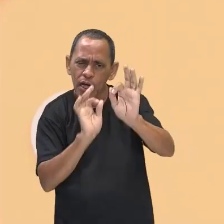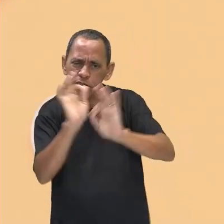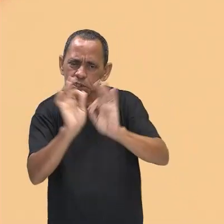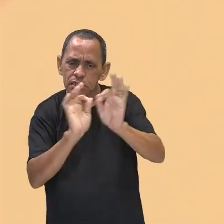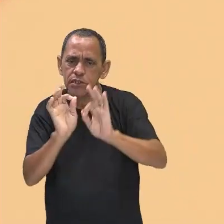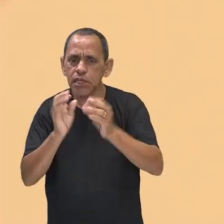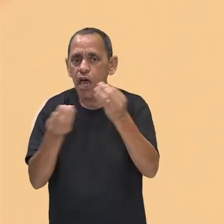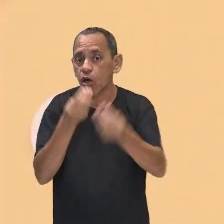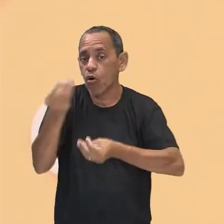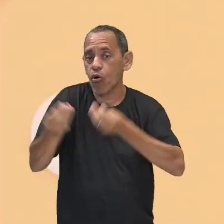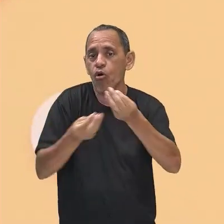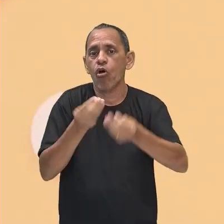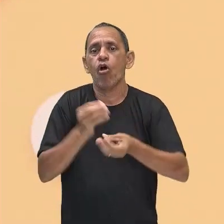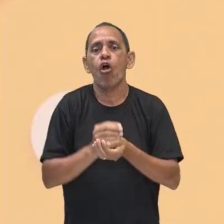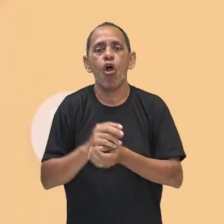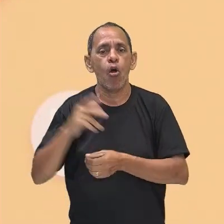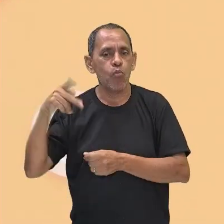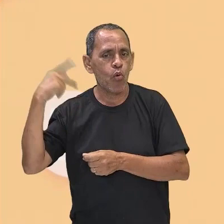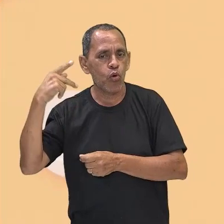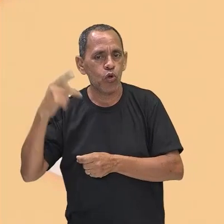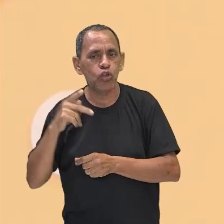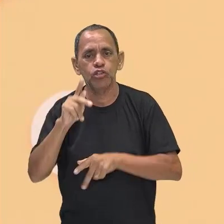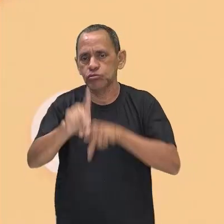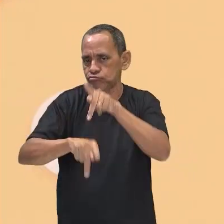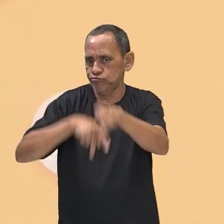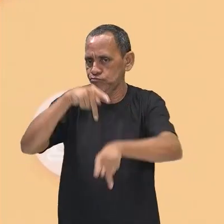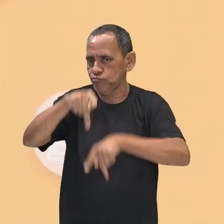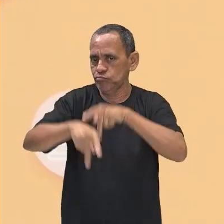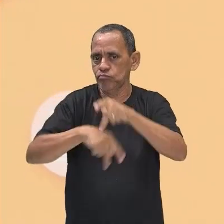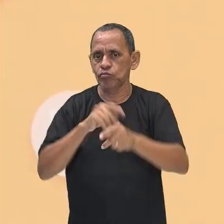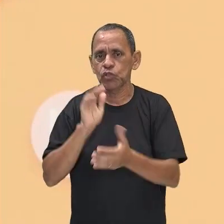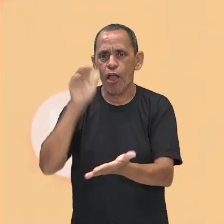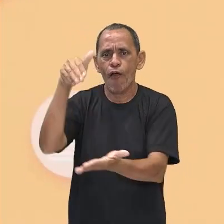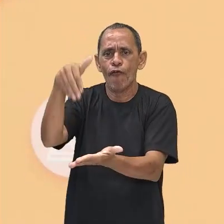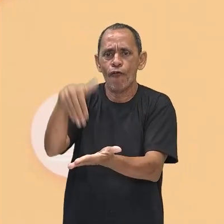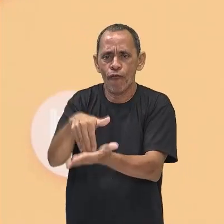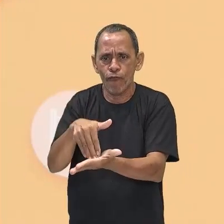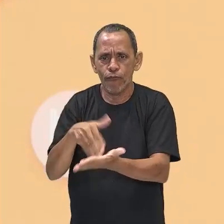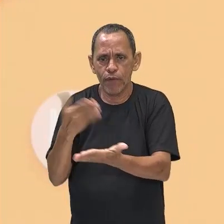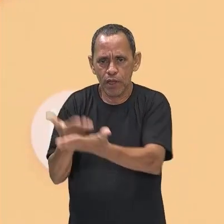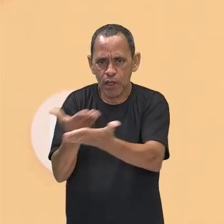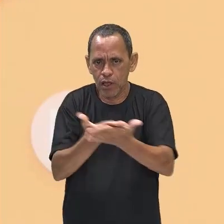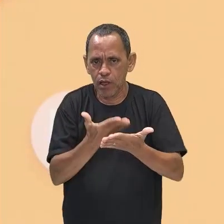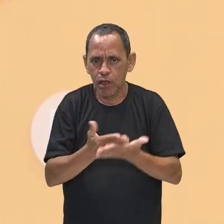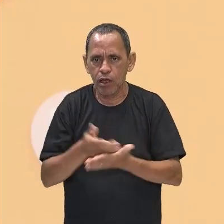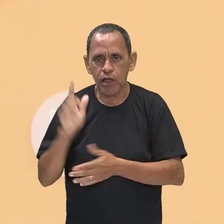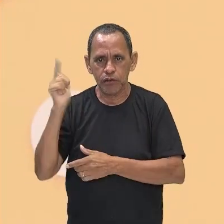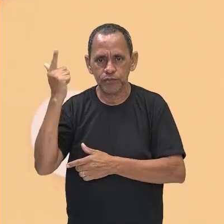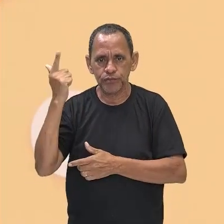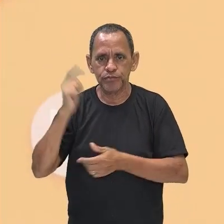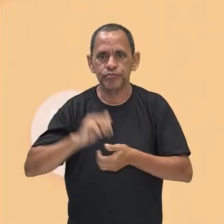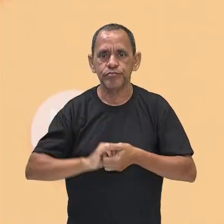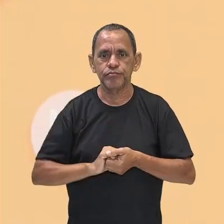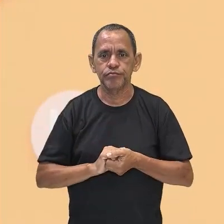como organizar as políticas públicas para essas regiões. Finalizamos aqui mais uma aula de geografia.